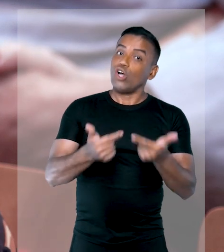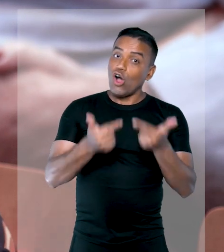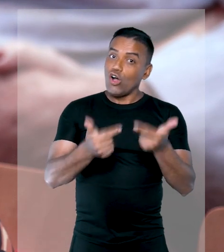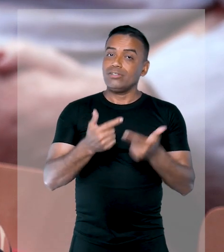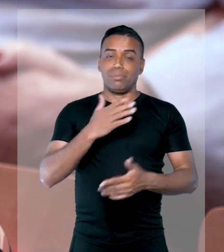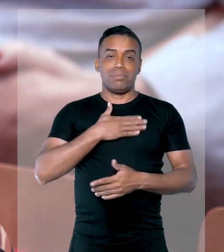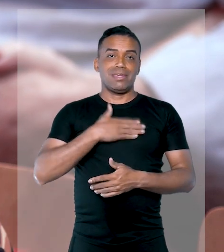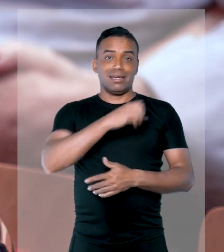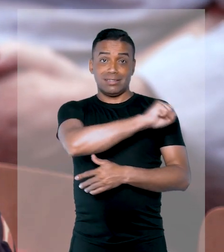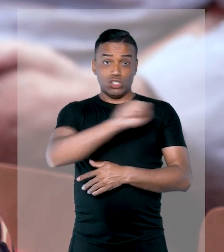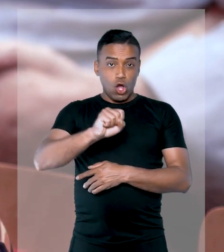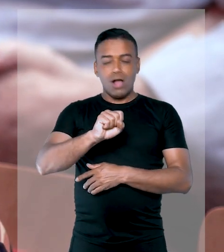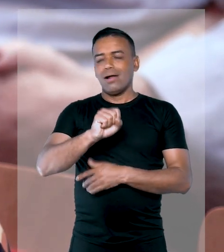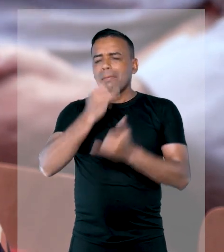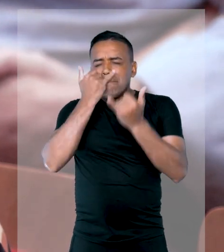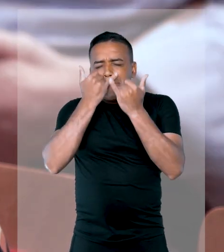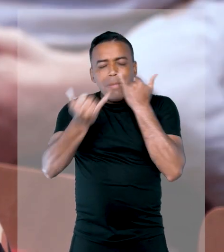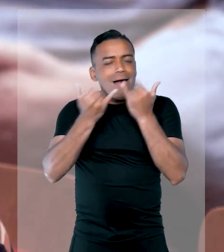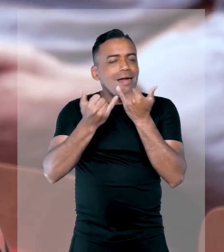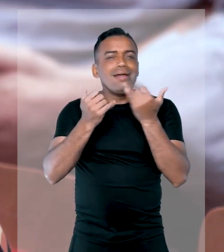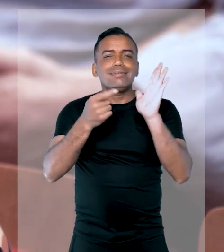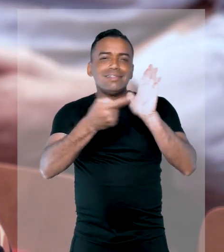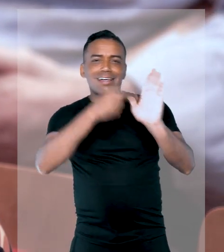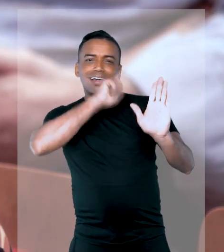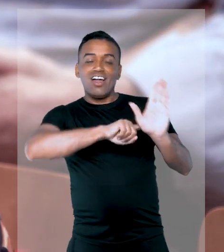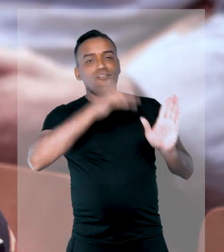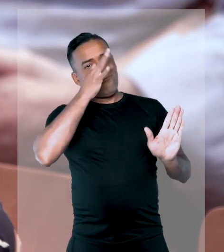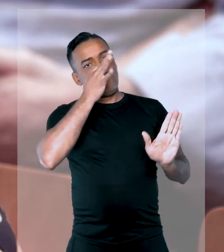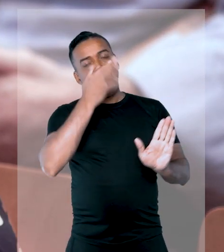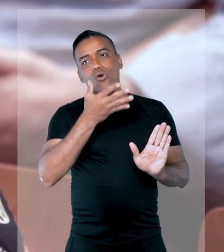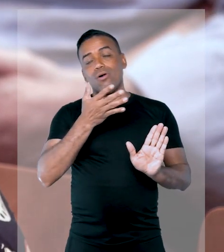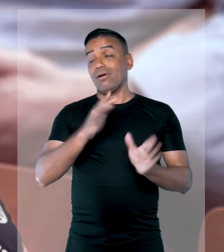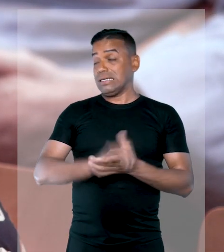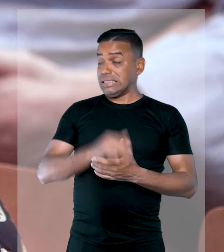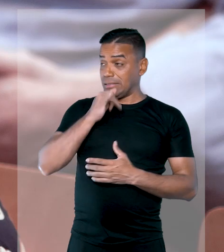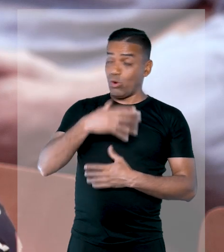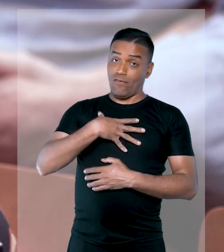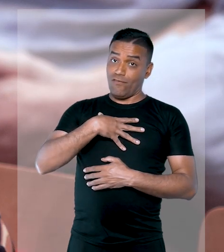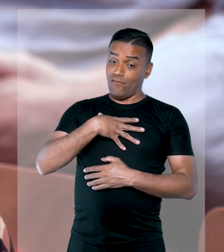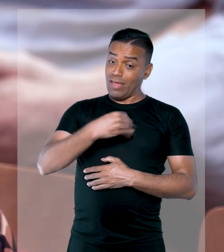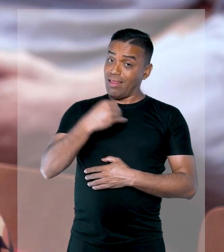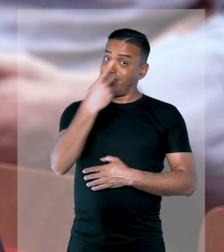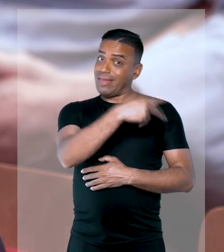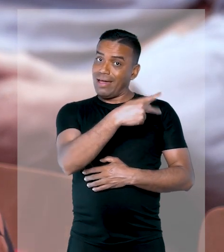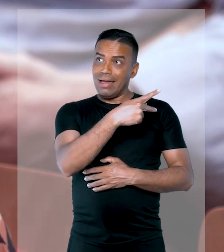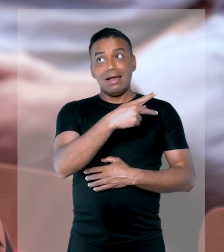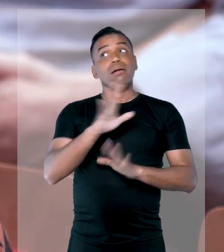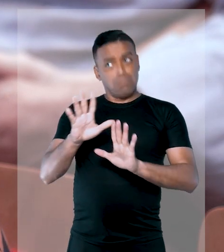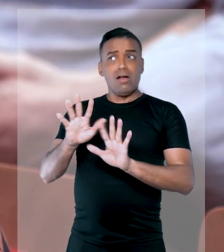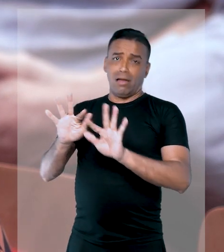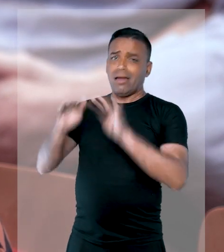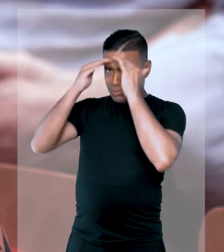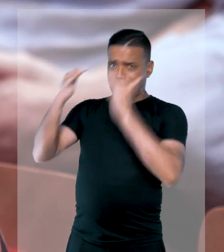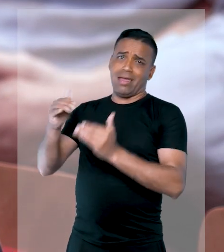Quem conhece, eu brinco que eu poderia ser até filha dela, sem desmerecer nunca meus pais, mas é porque